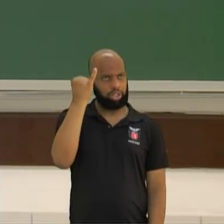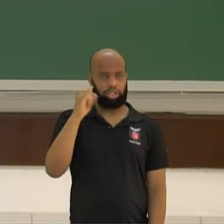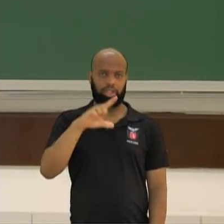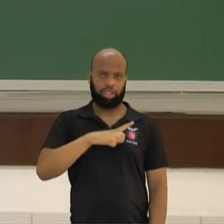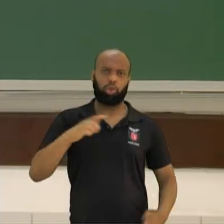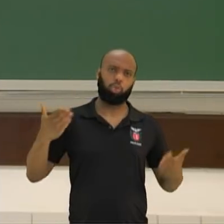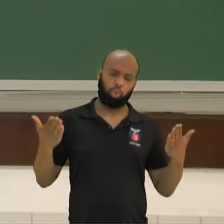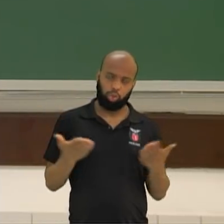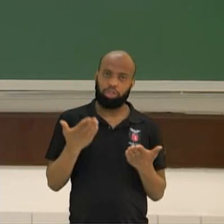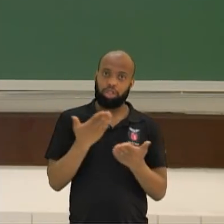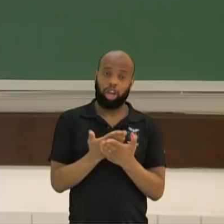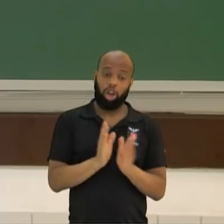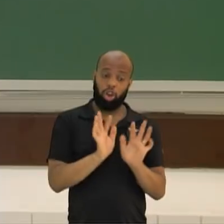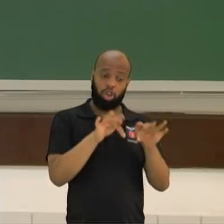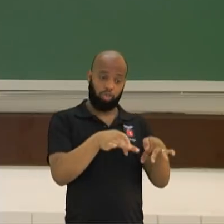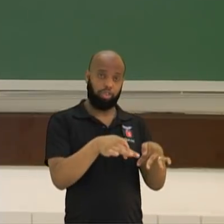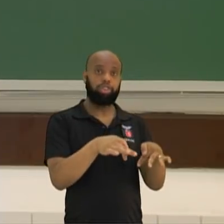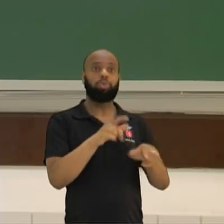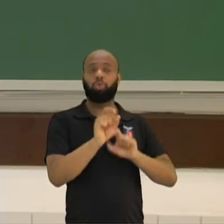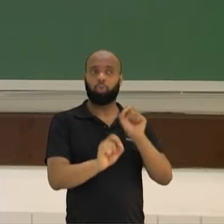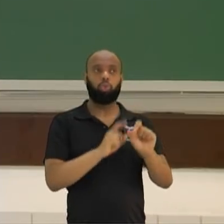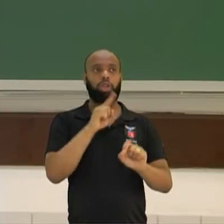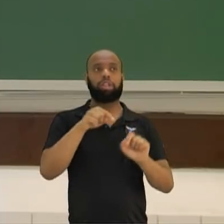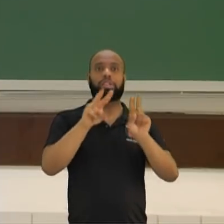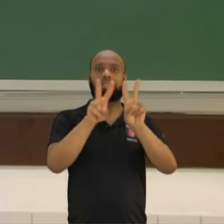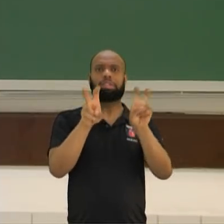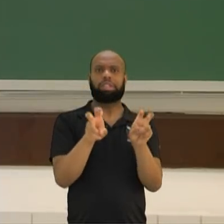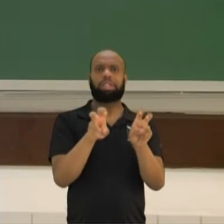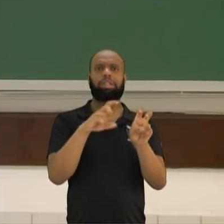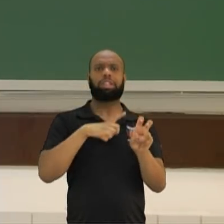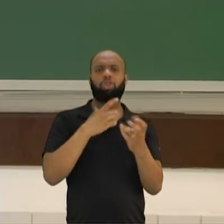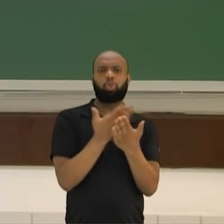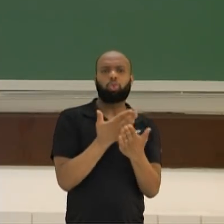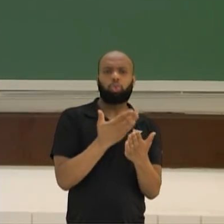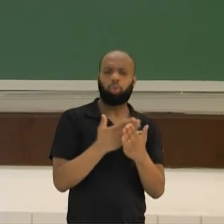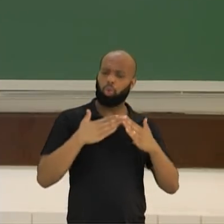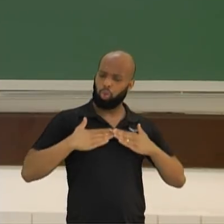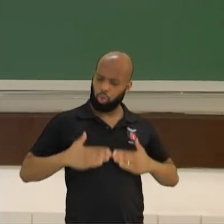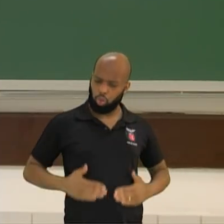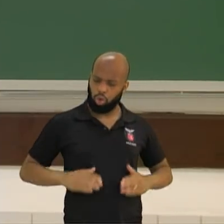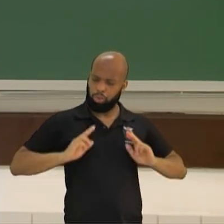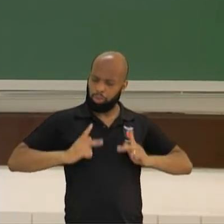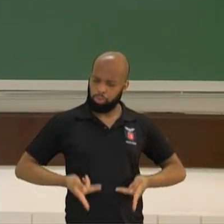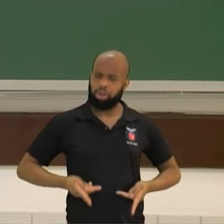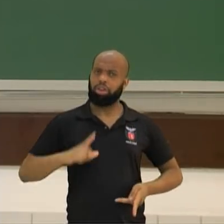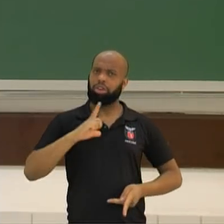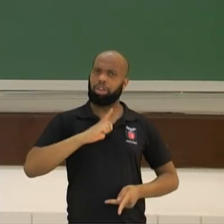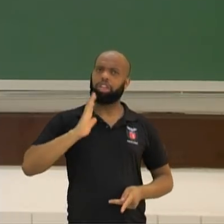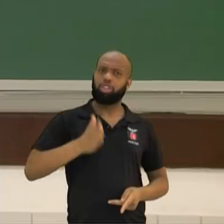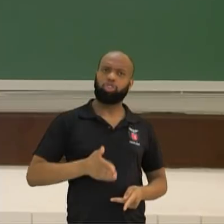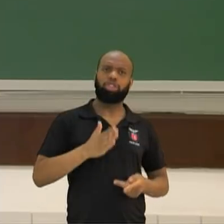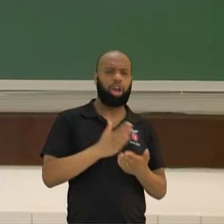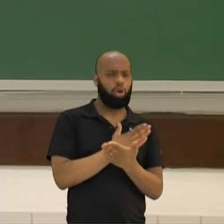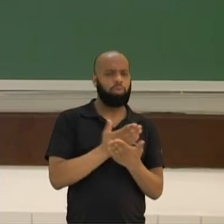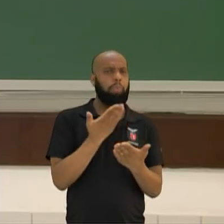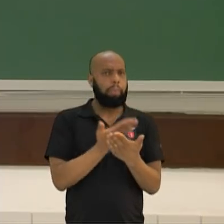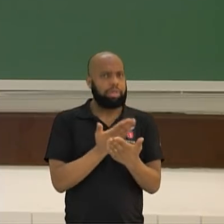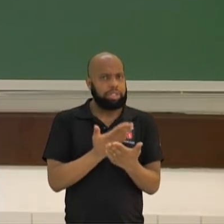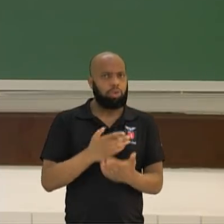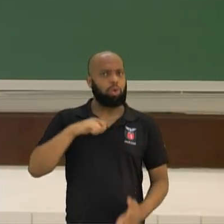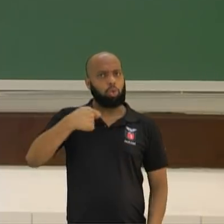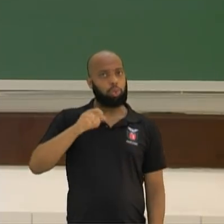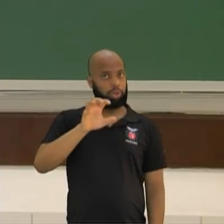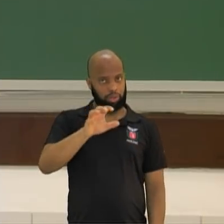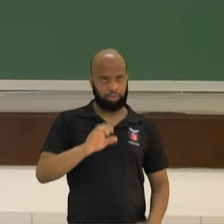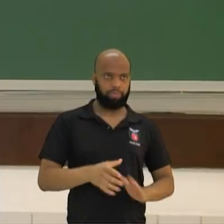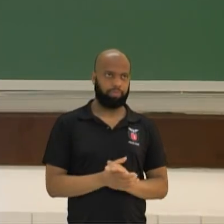essa aula, nós finalizamos, fechamos aí toda a parte de corpo humano que há algum tempo, né, algumas aulas a gente vem